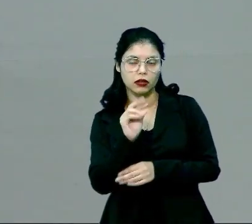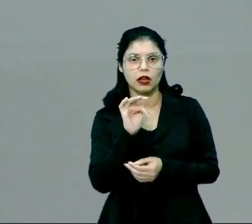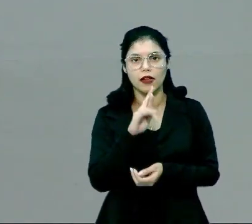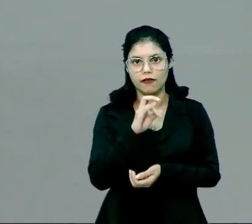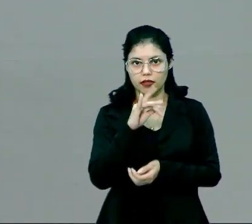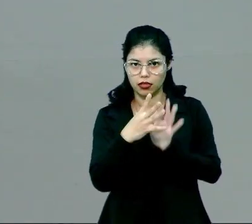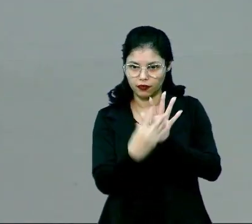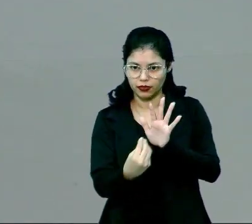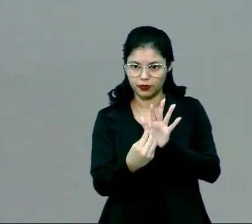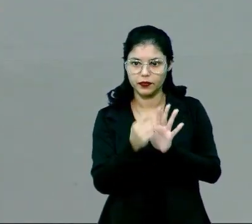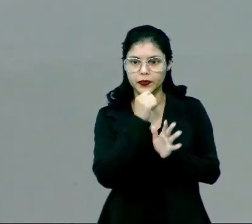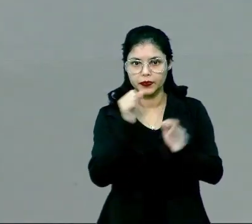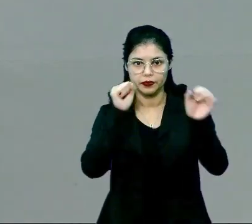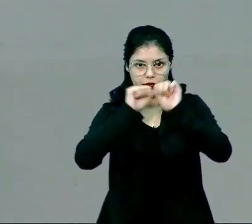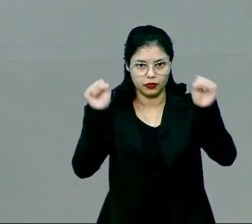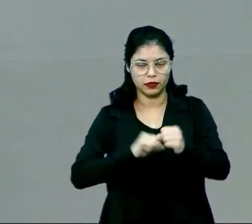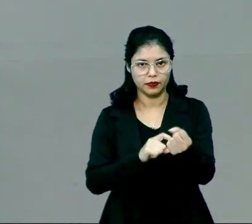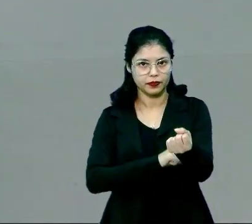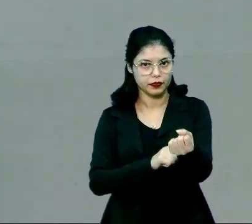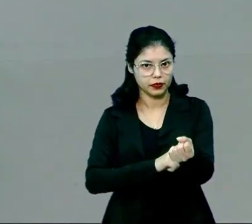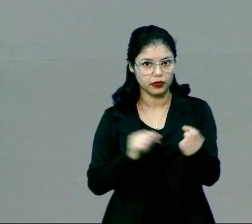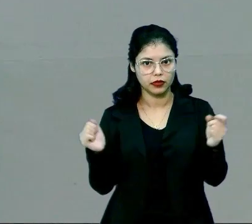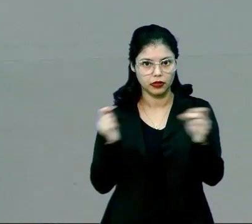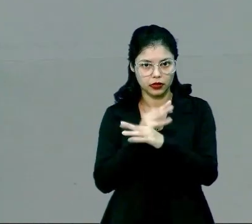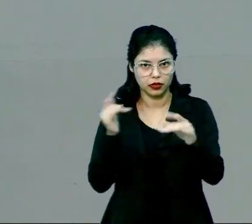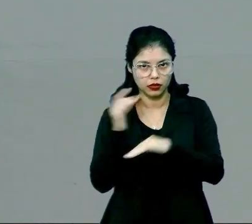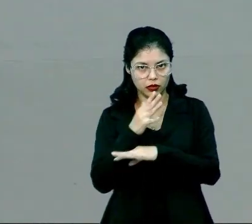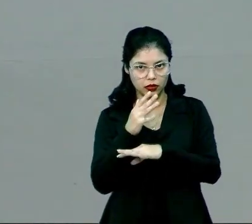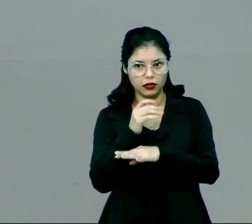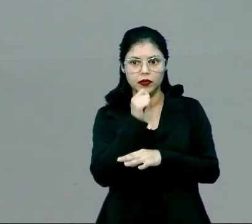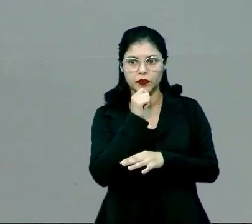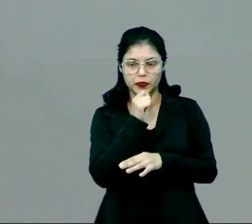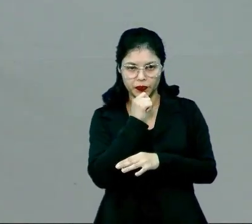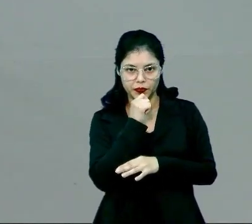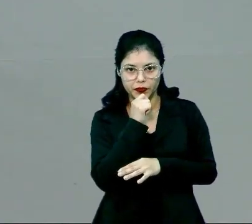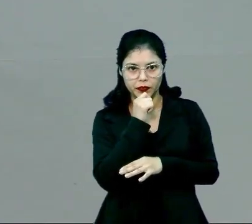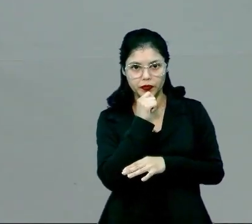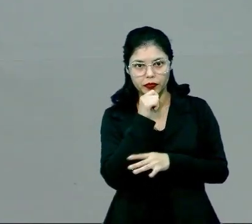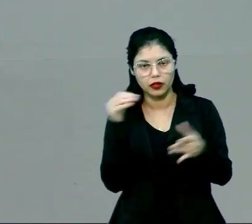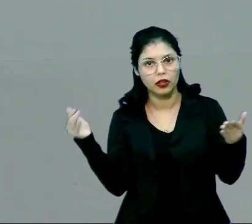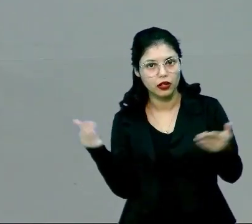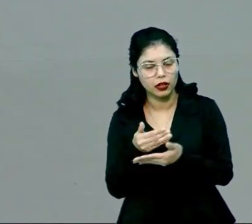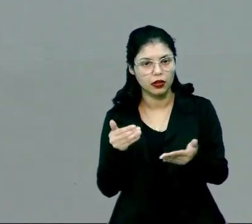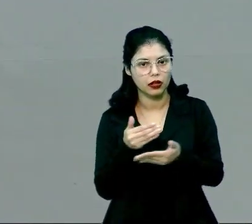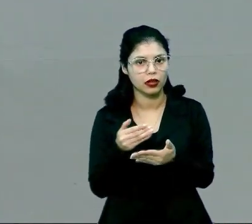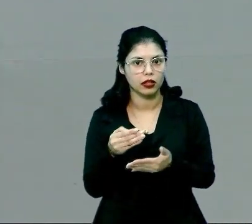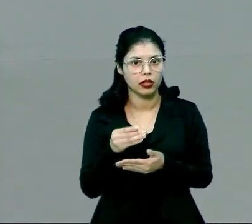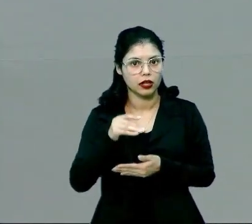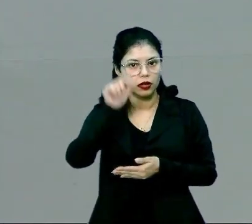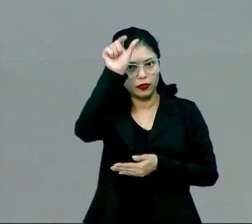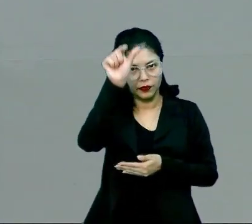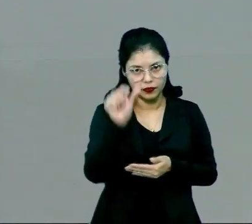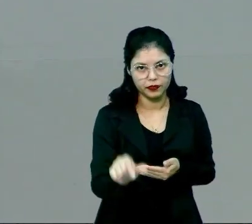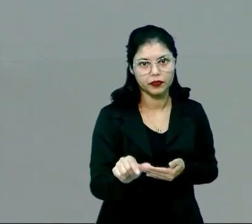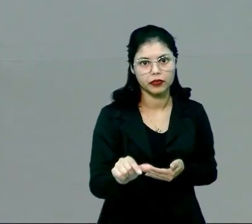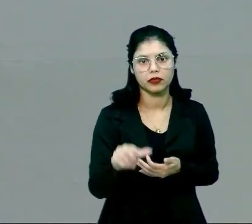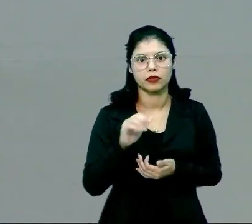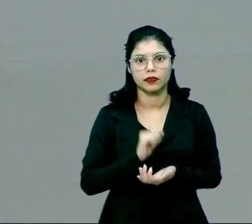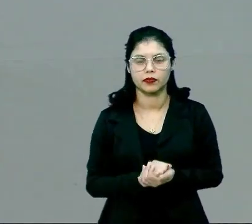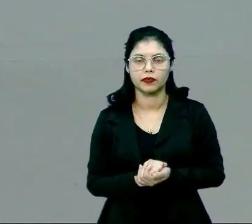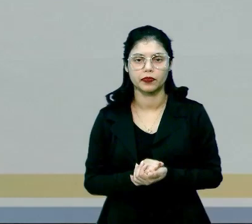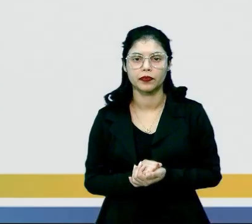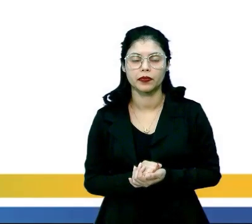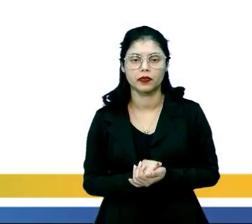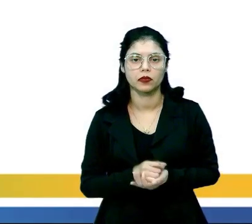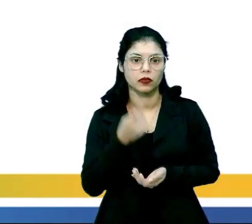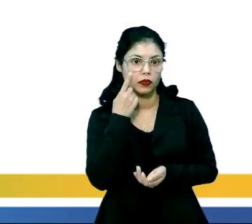gente tá falando ainda do sistema nervoso central. A gente falou do encéfalo, agora a gente vai falar da medula espinhal,